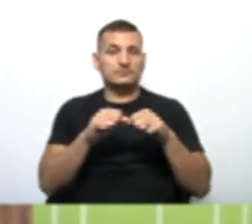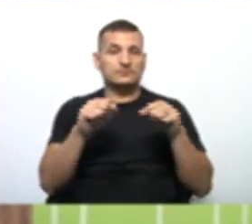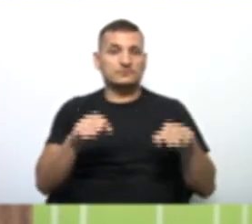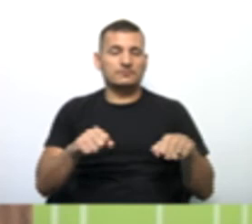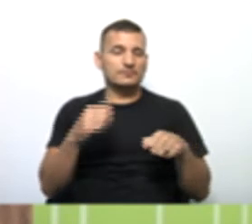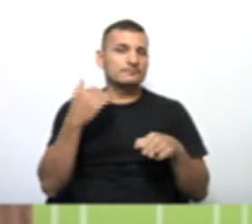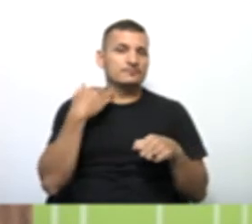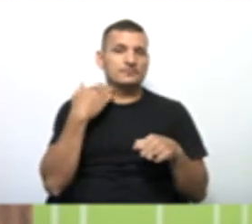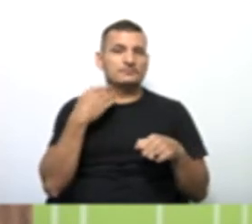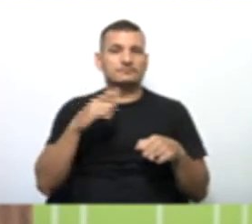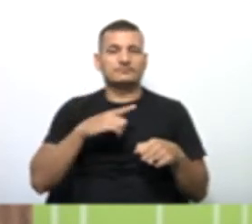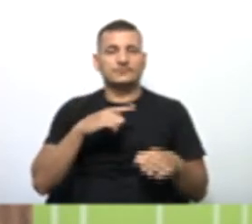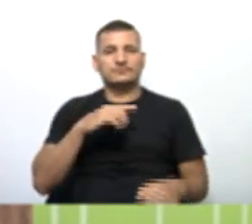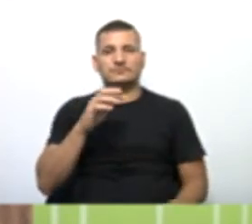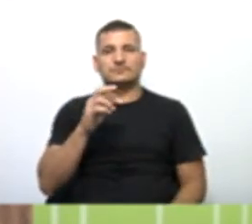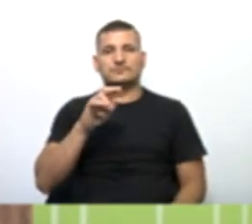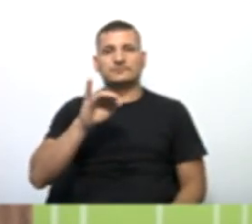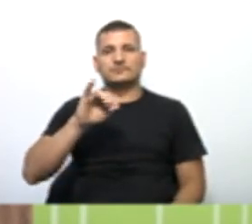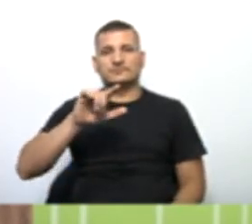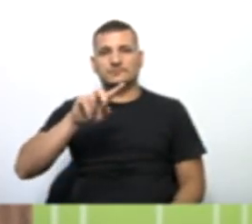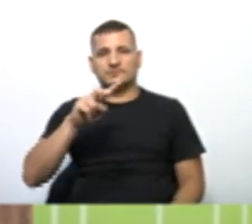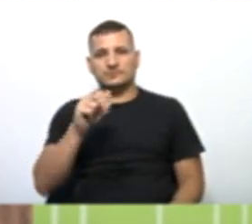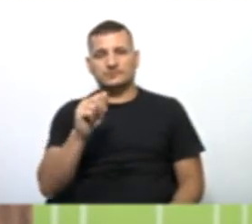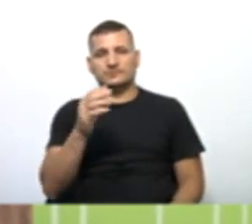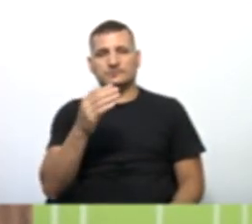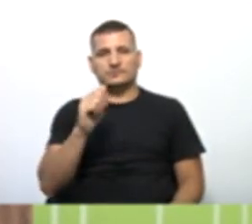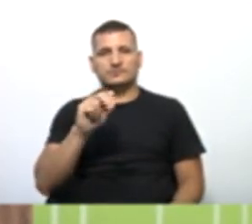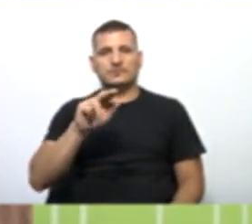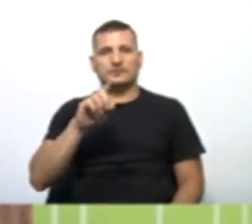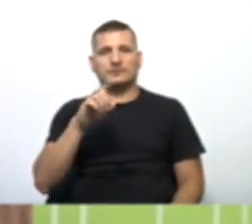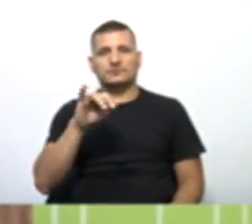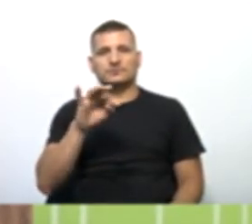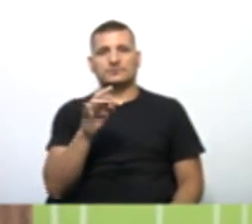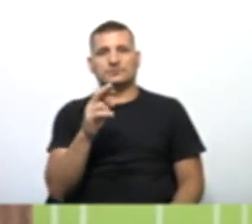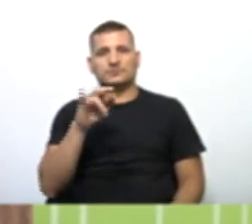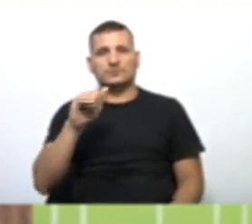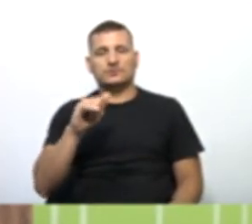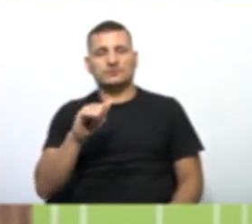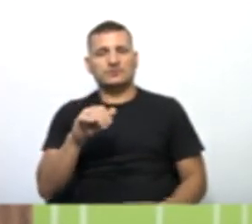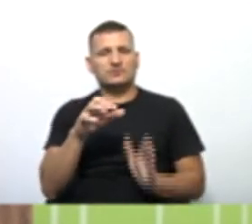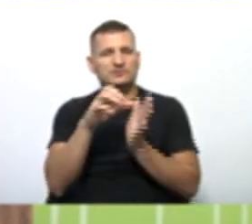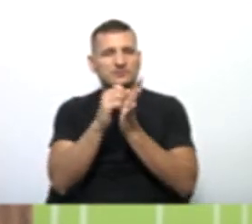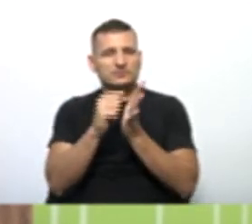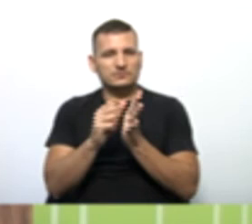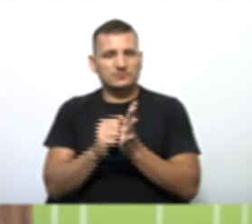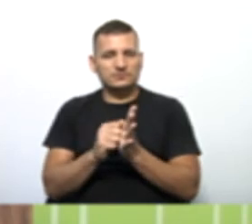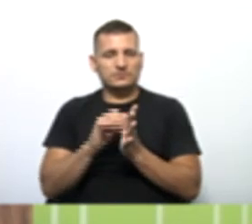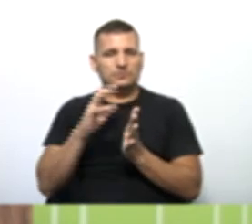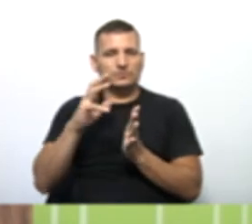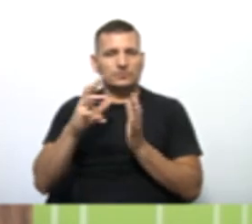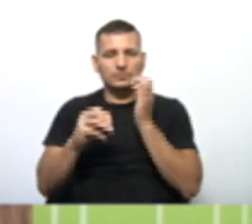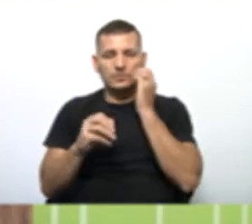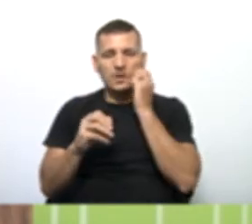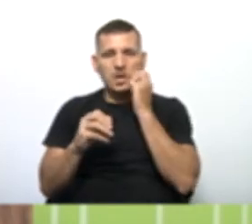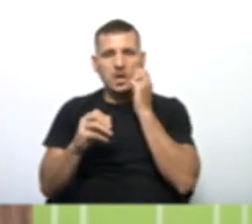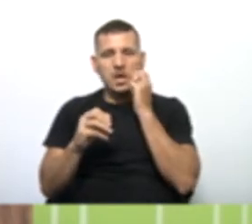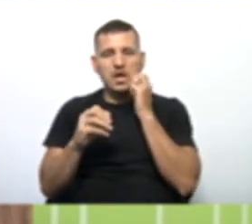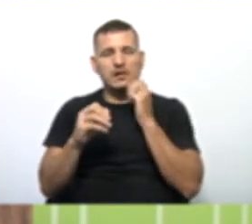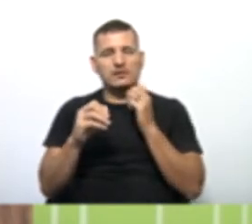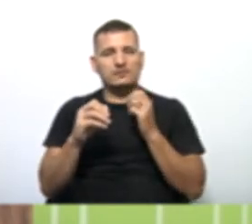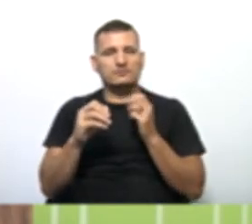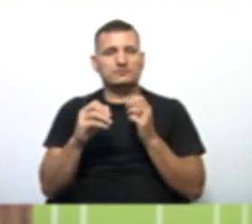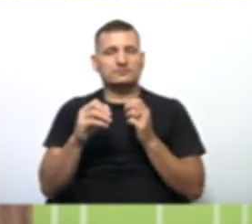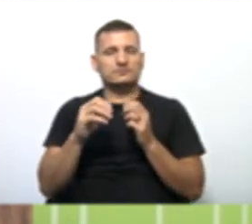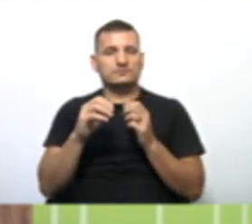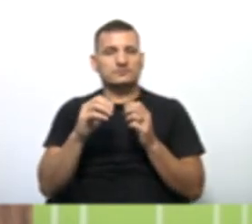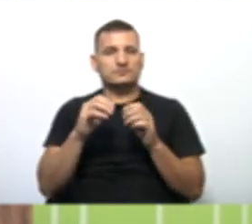chamado de trilha de auditoria, que registra todos os cliques, vamos dizer assim, todos os dados lançados no